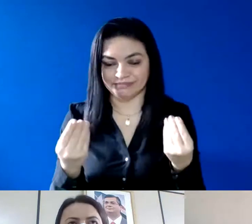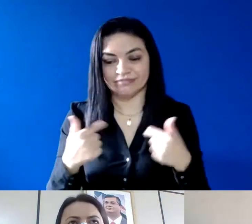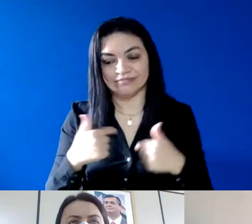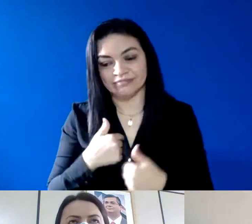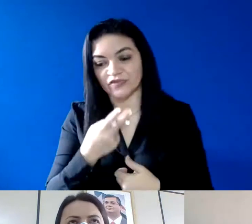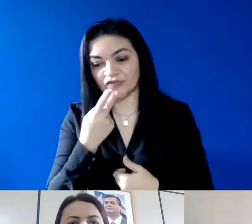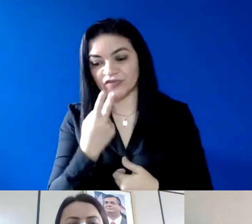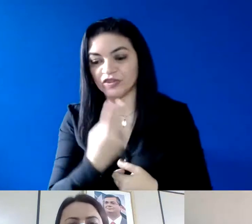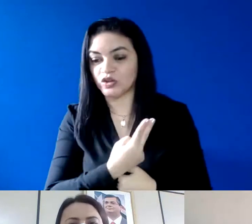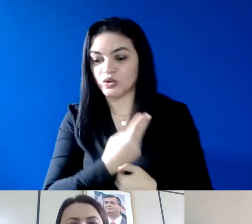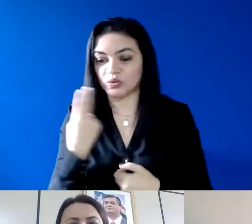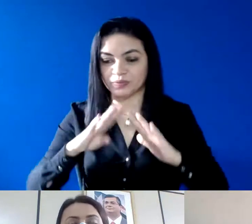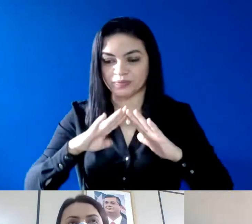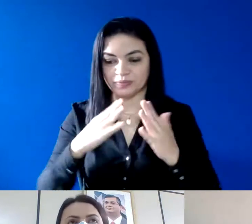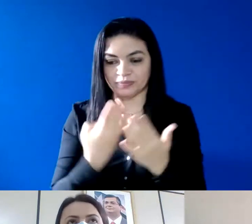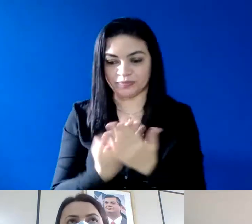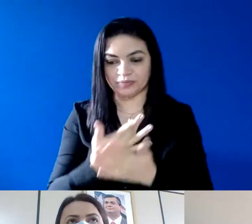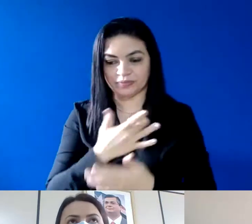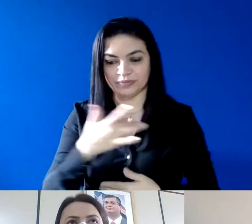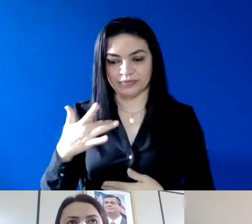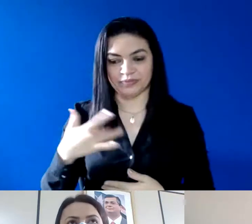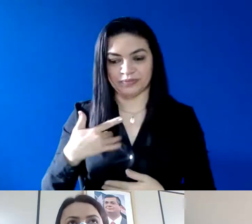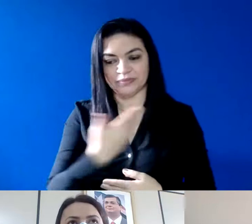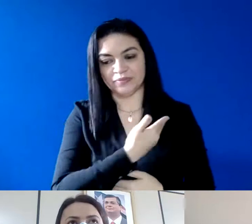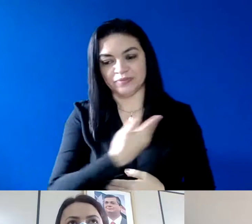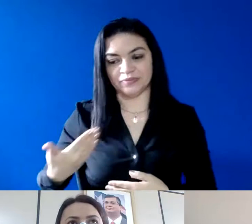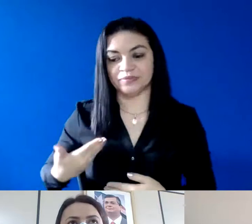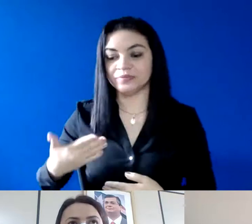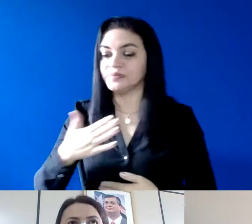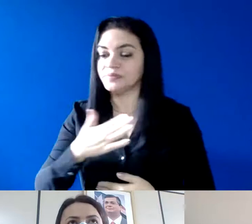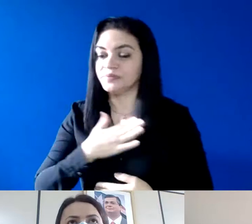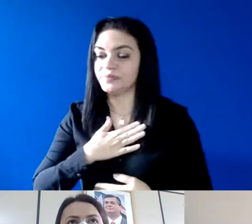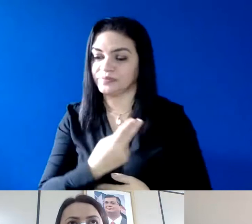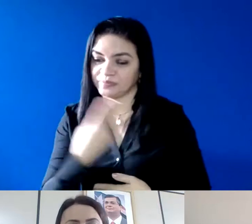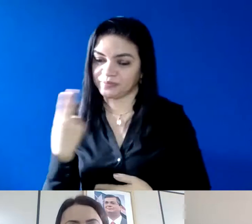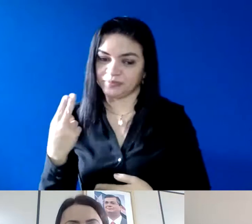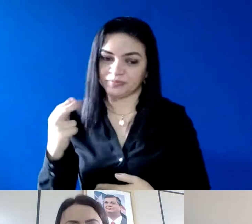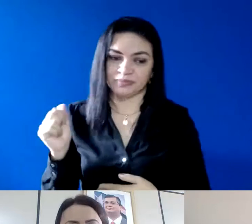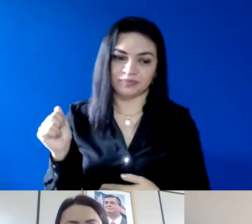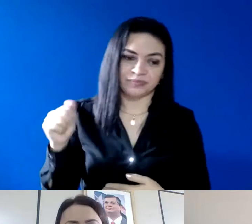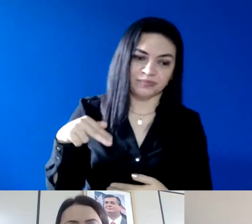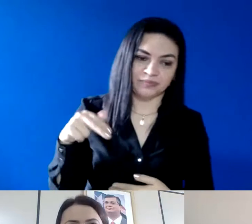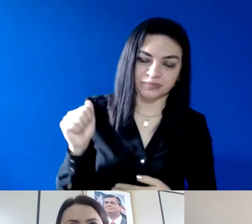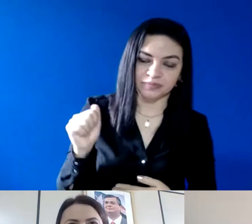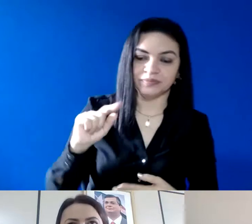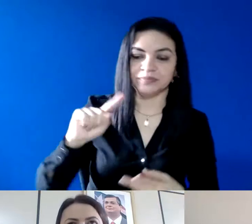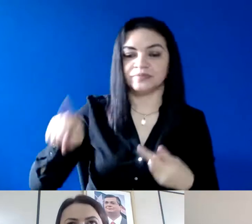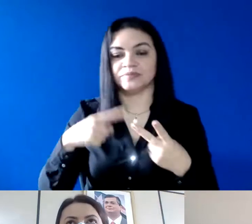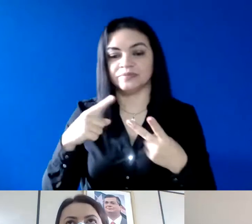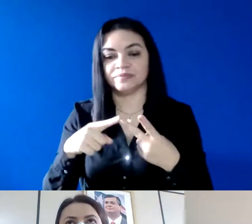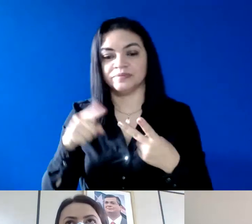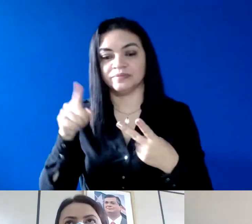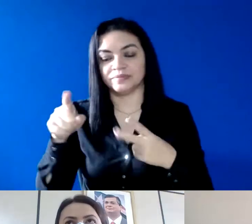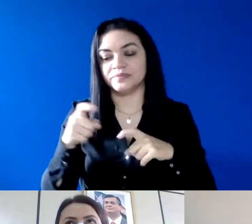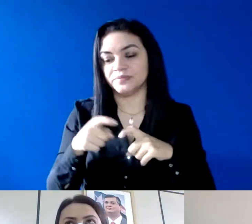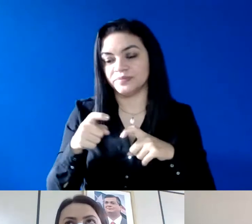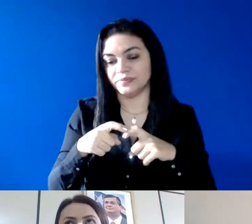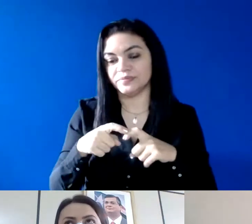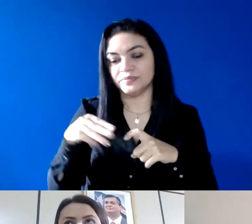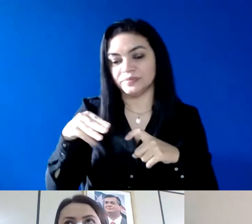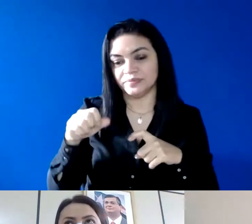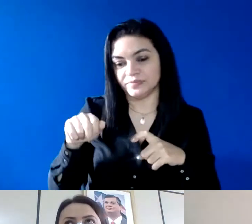em nome da Escola de Saúde Pública, em meu nome, em nome de Ananda Marques, que é a diretora científica, e em nome de toda a equipe